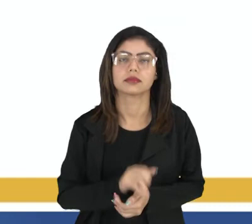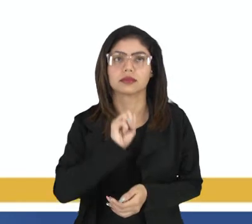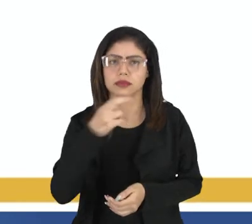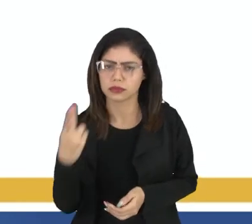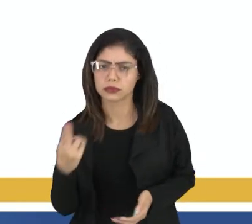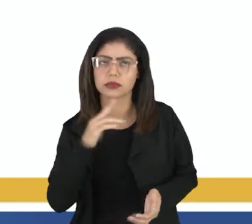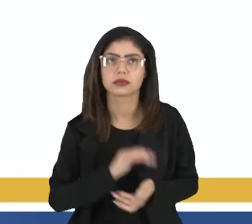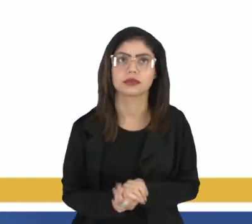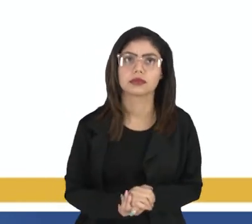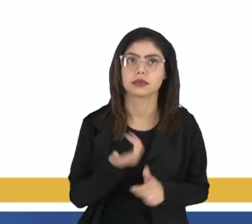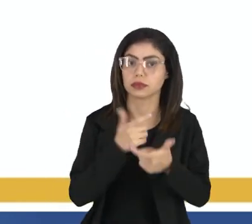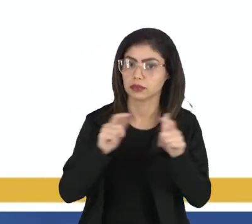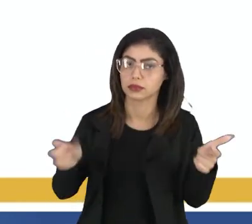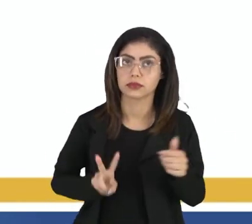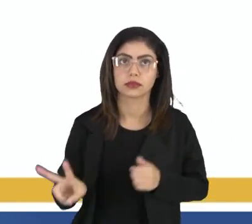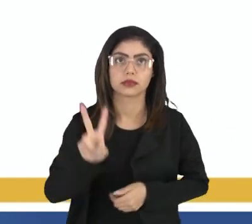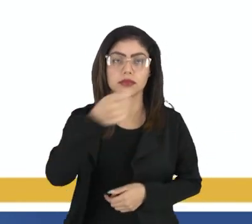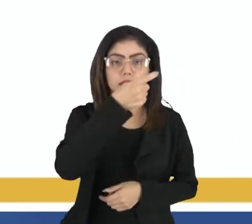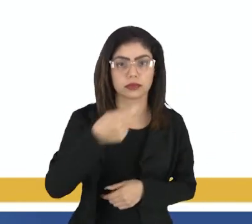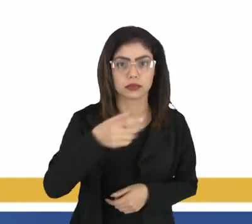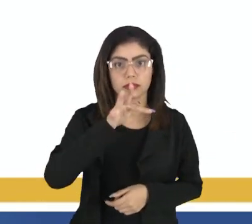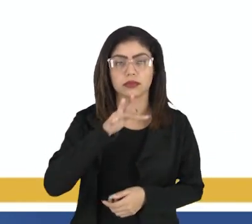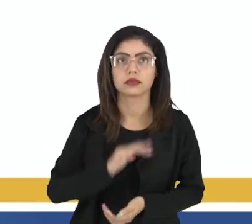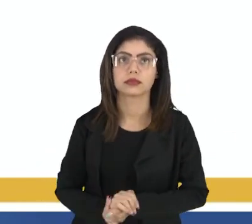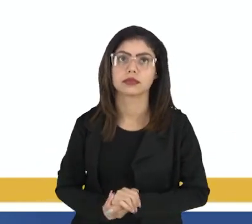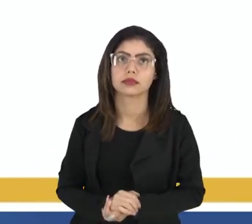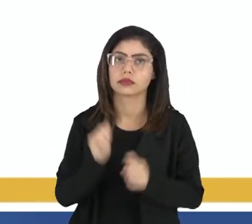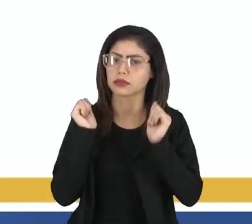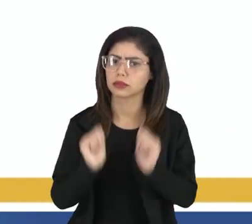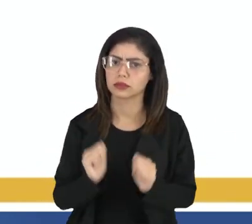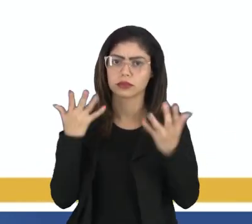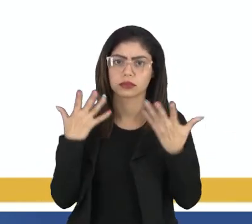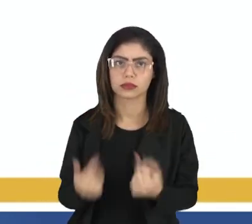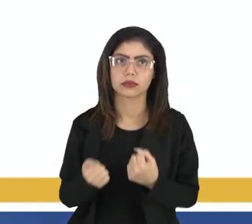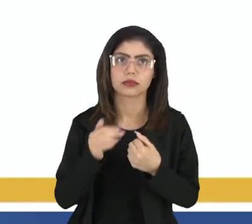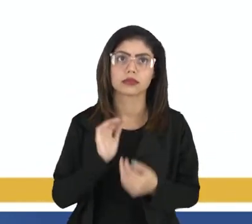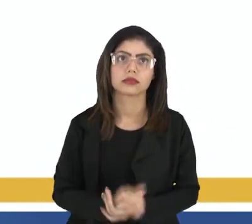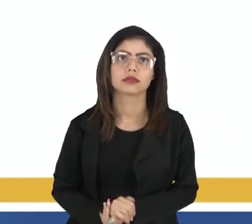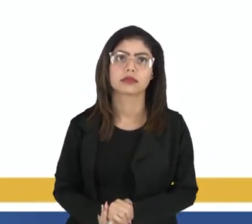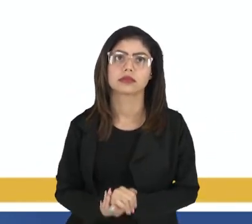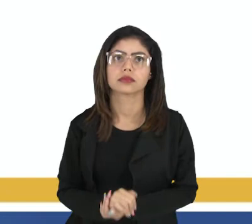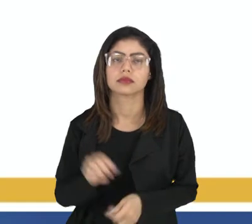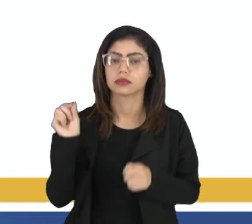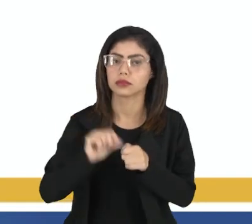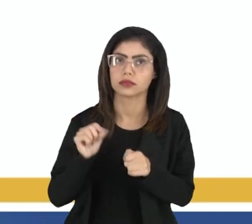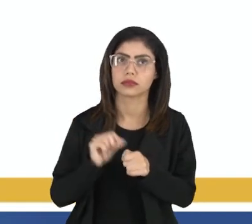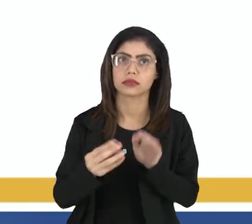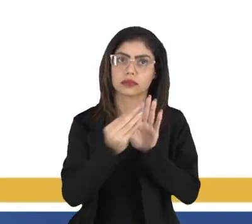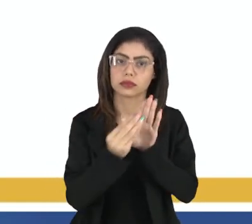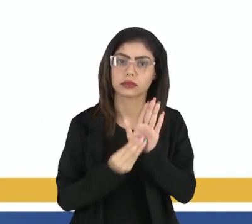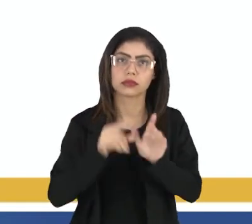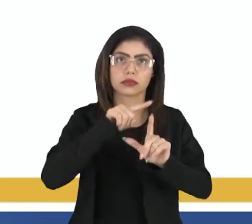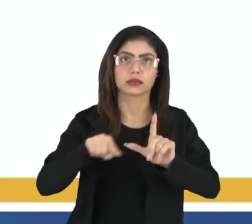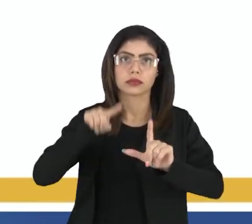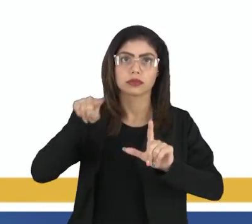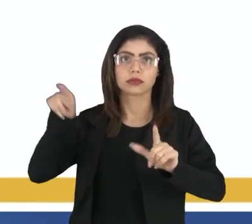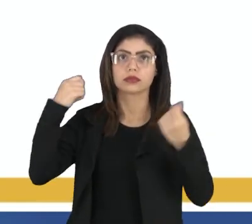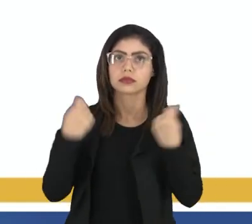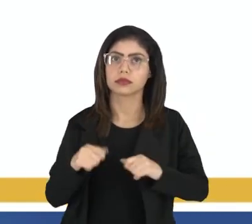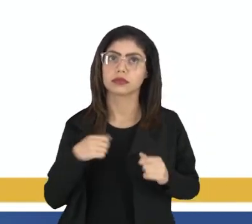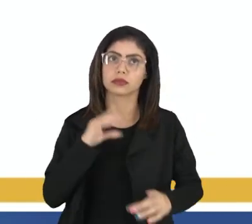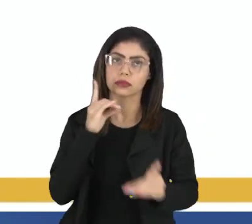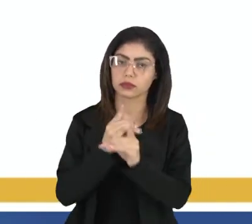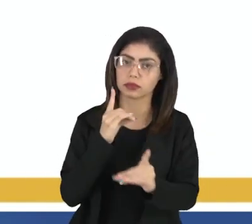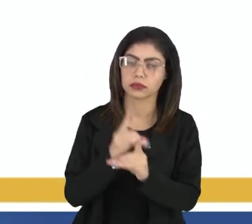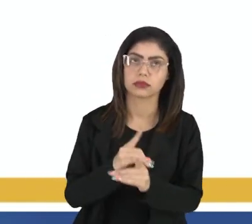ou seja, o maior valor que o f de x pode assumir. Para fazer um esboço do gráfico,